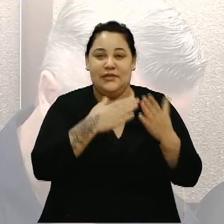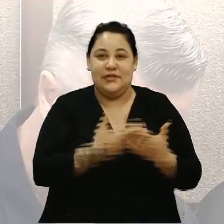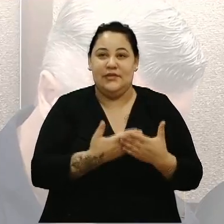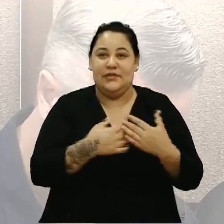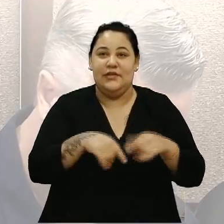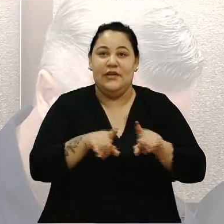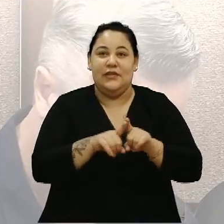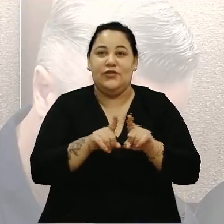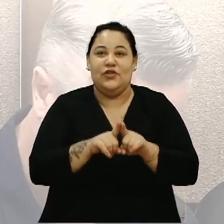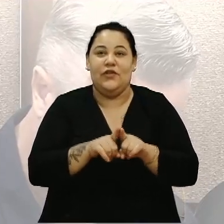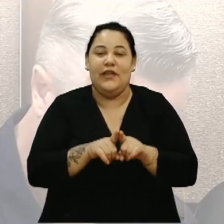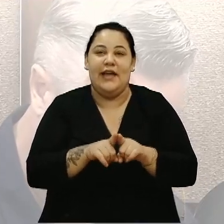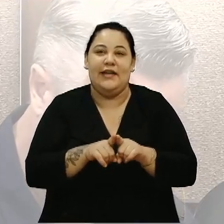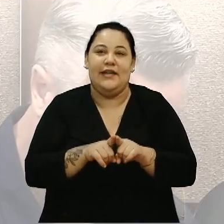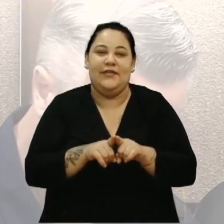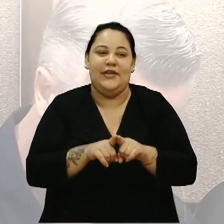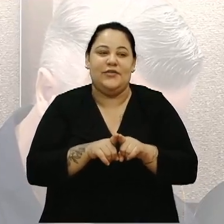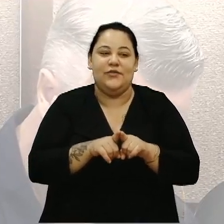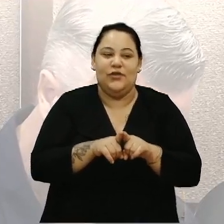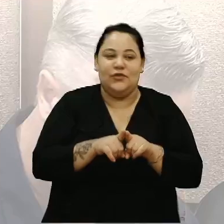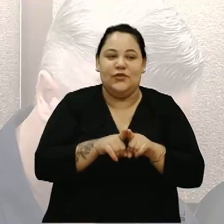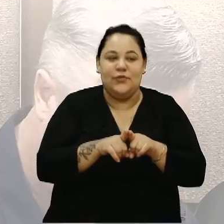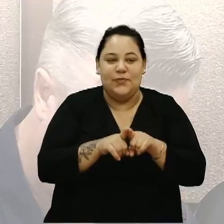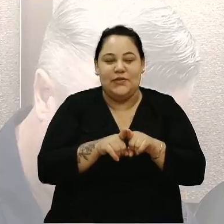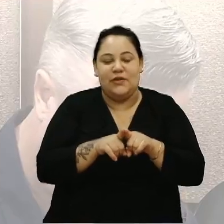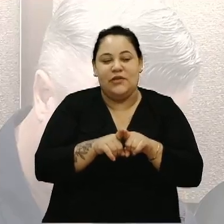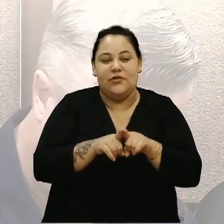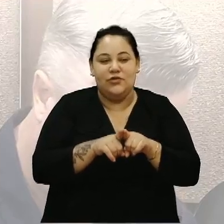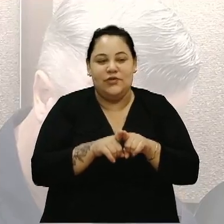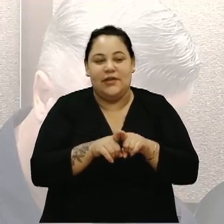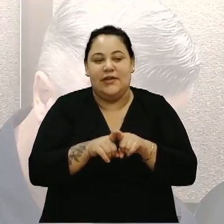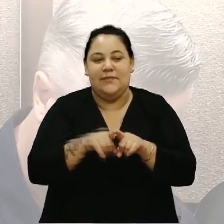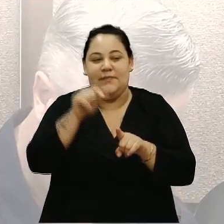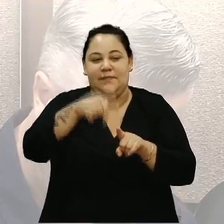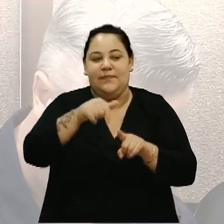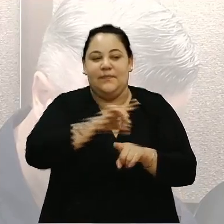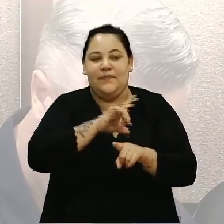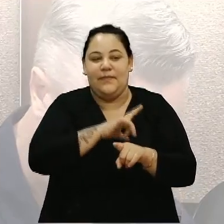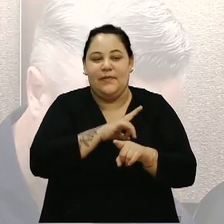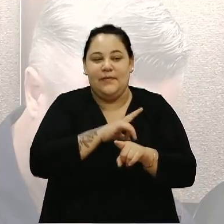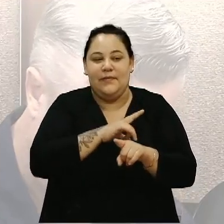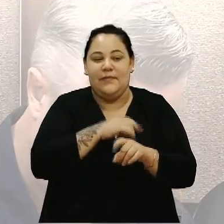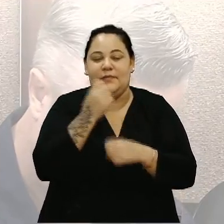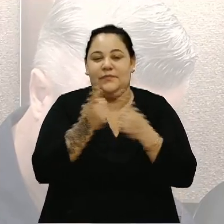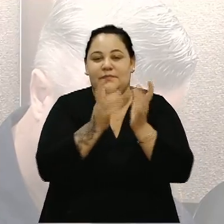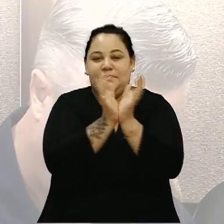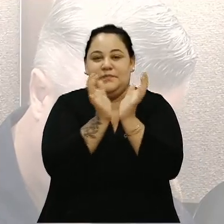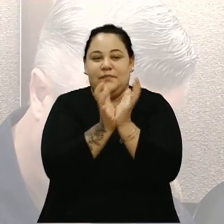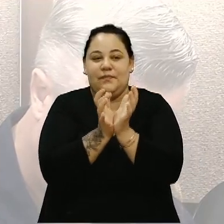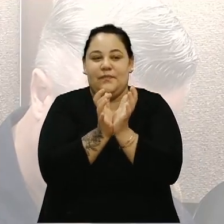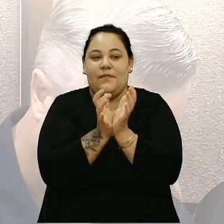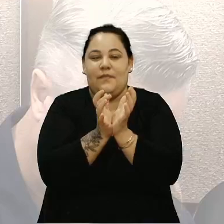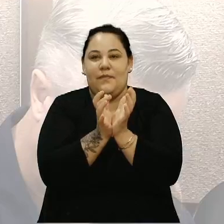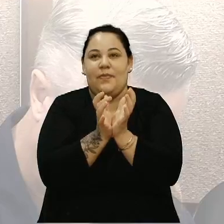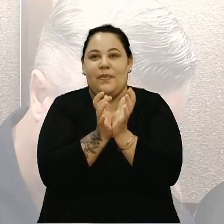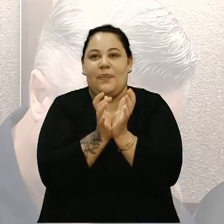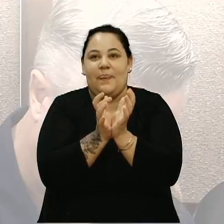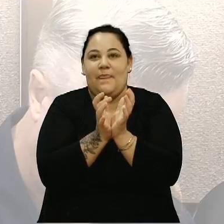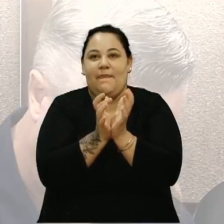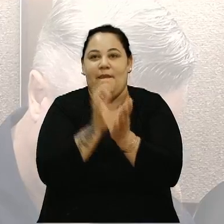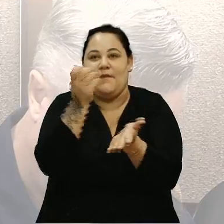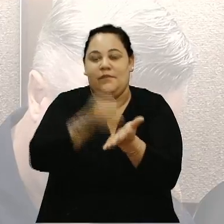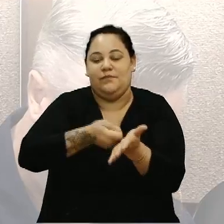Durante esses 15 meses somente que estou por aqui, eu tenho visto colegas em verdadeiras